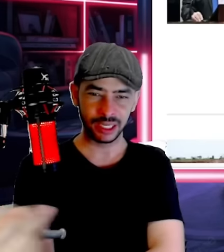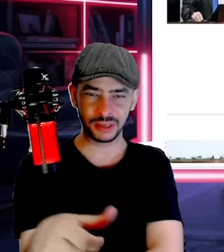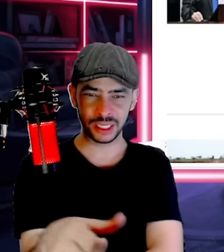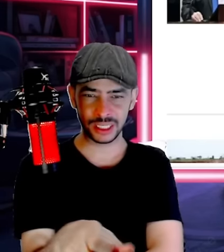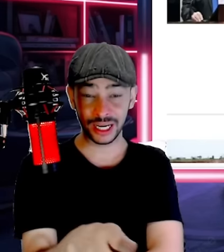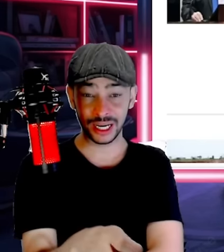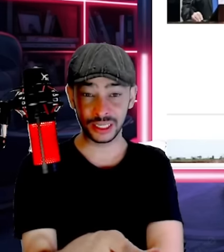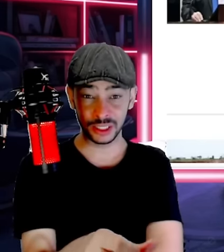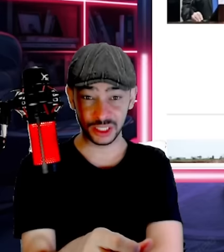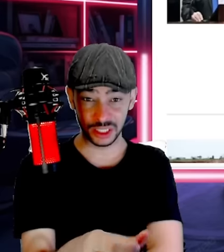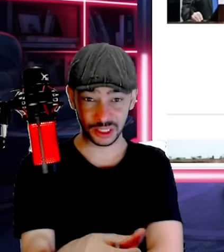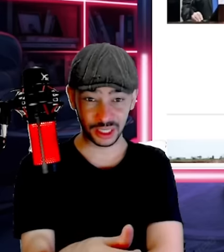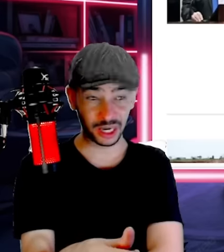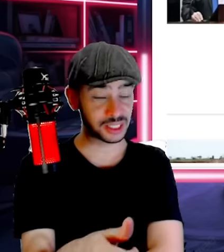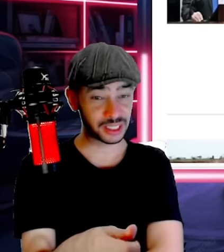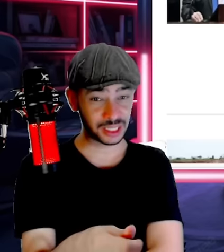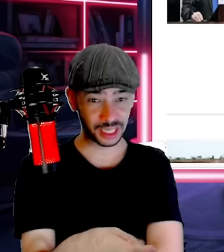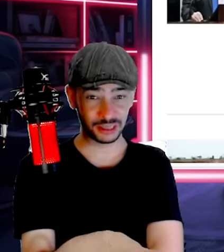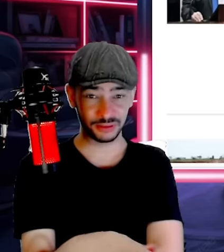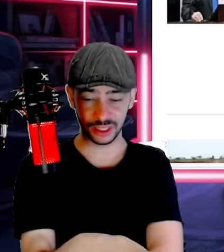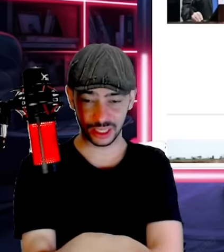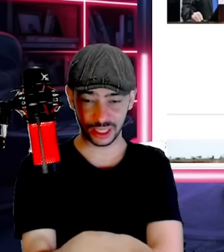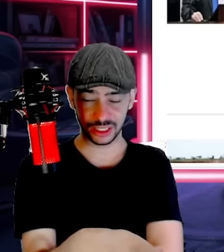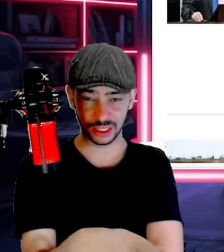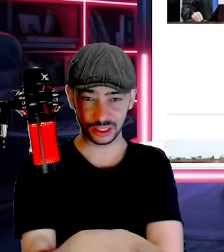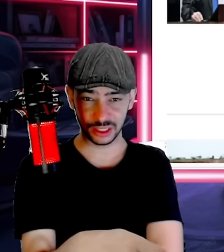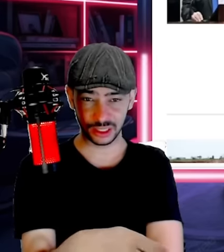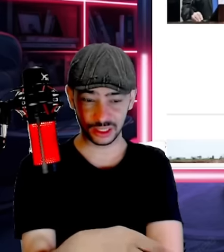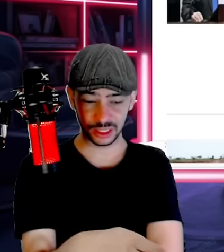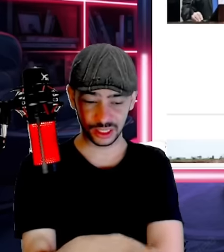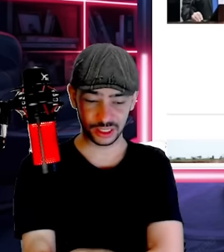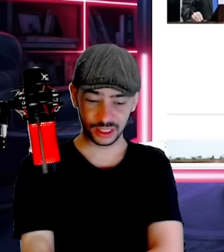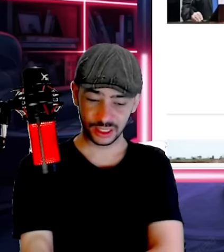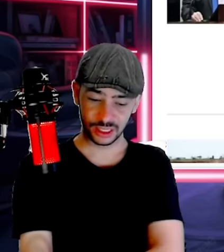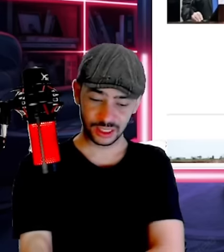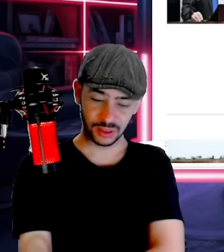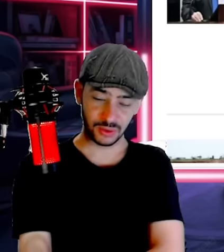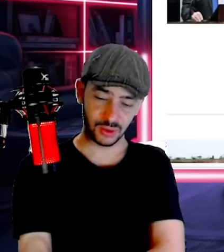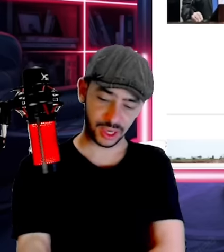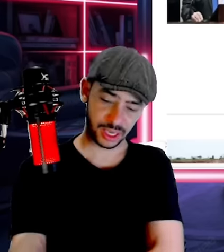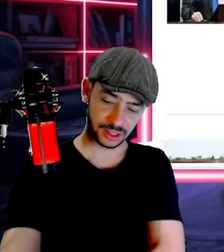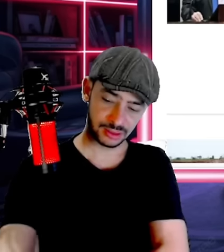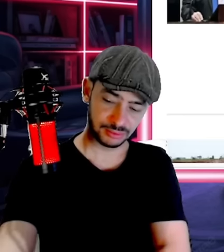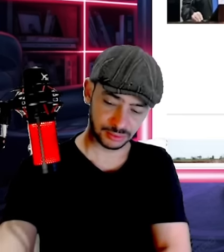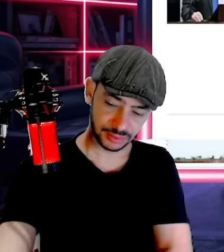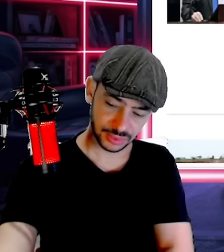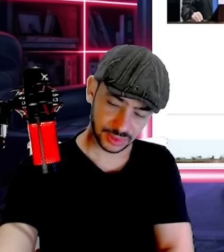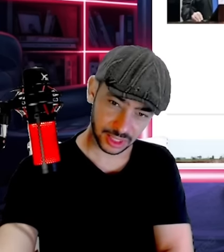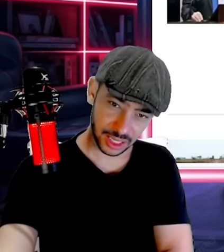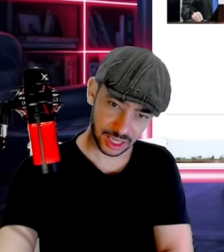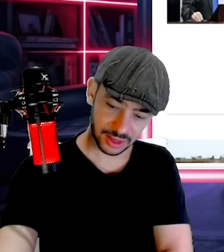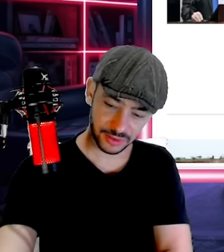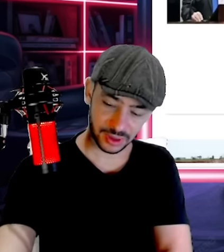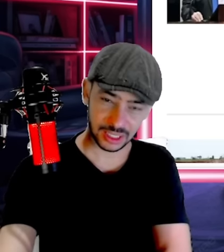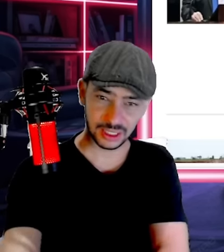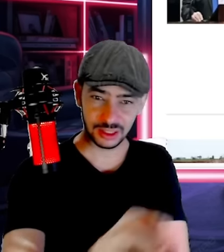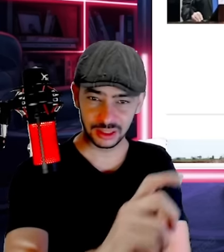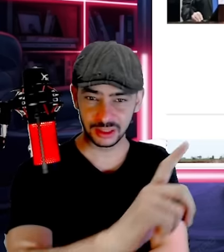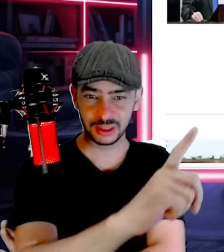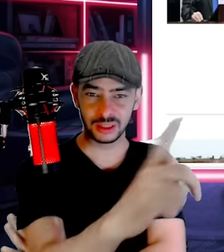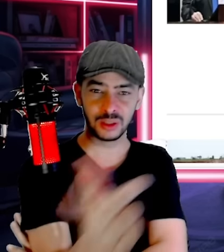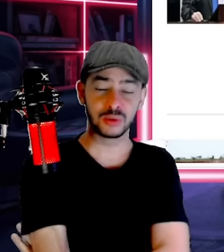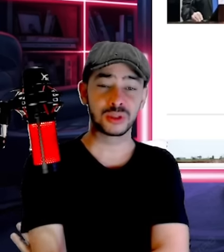família deles já estar garantida já está na verdade garantida né O resto é que